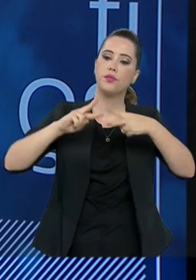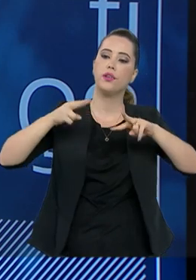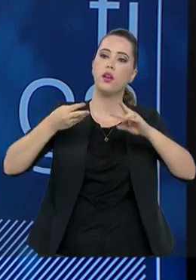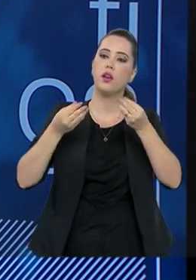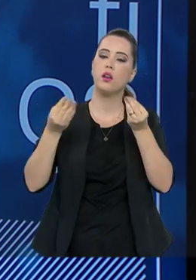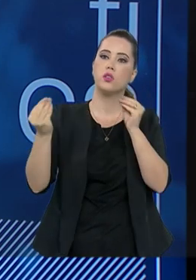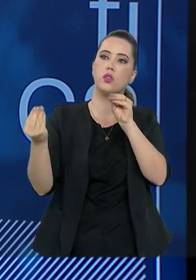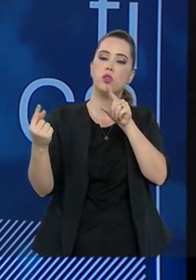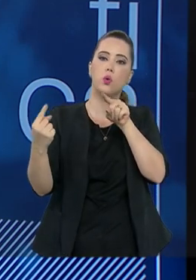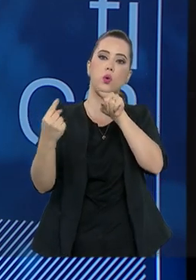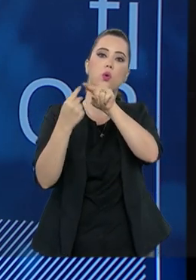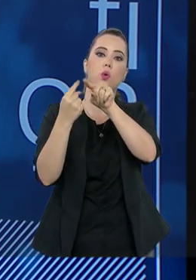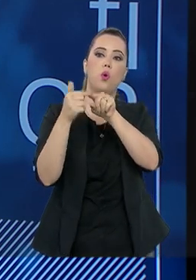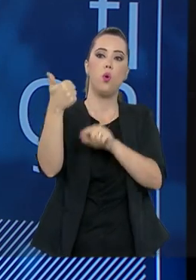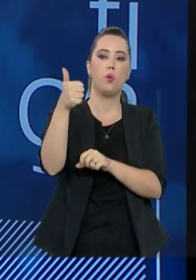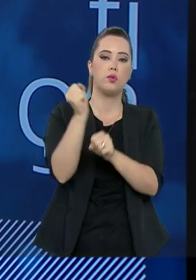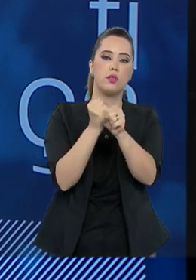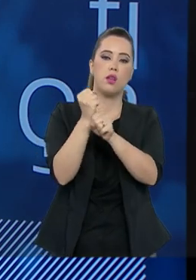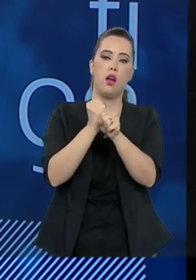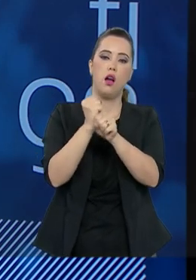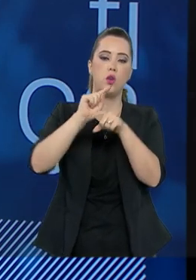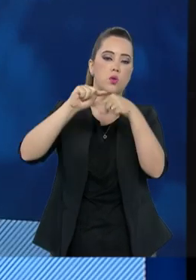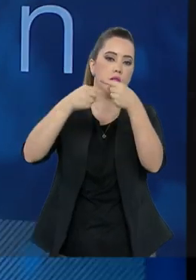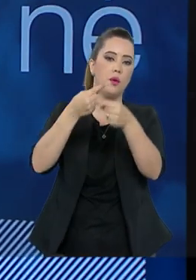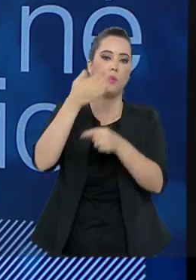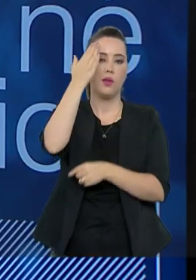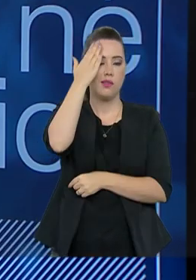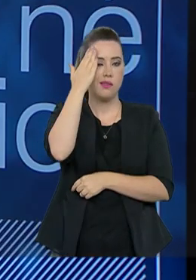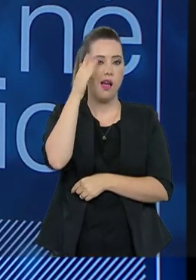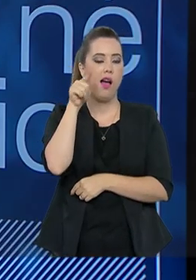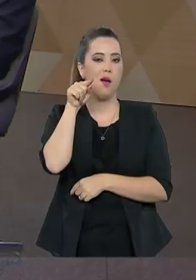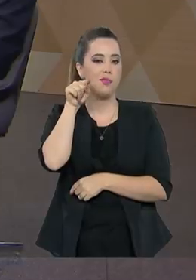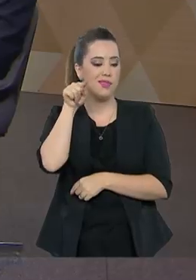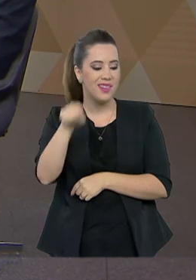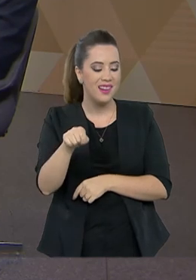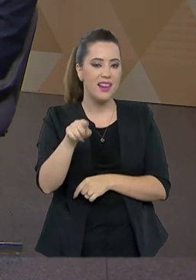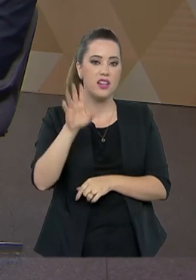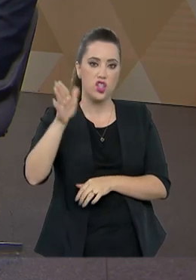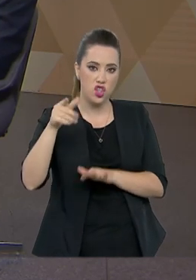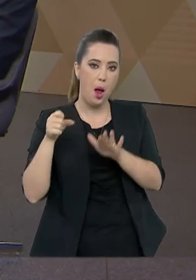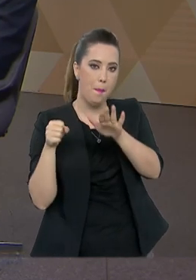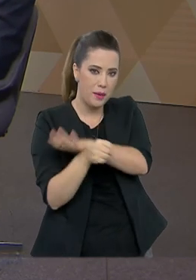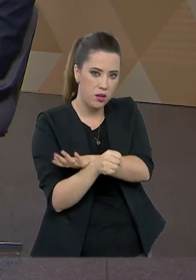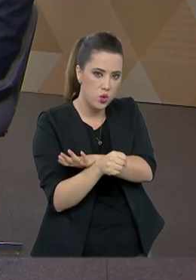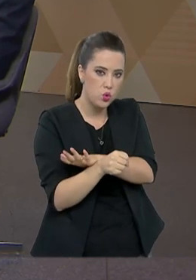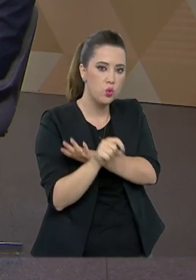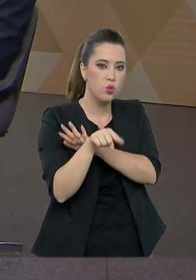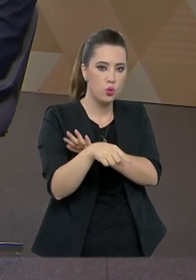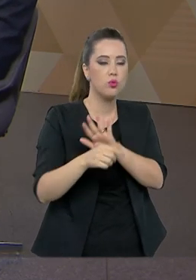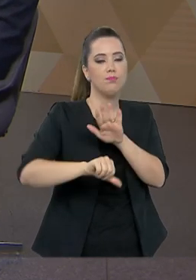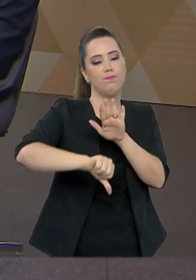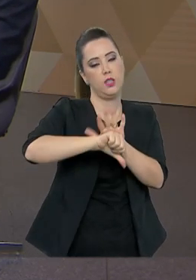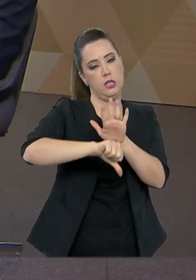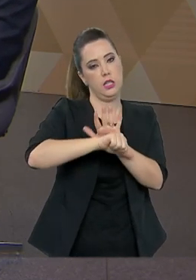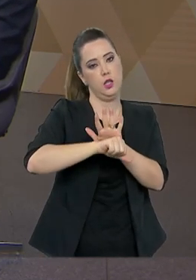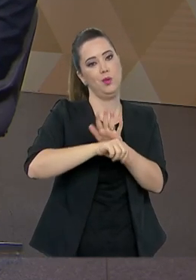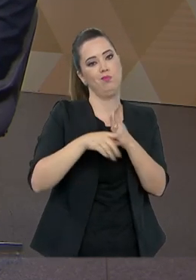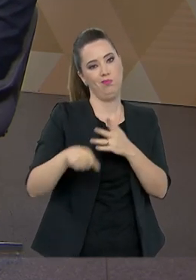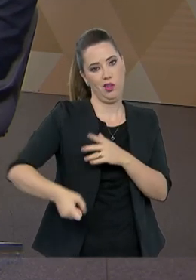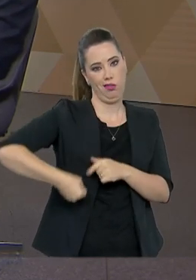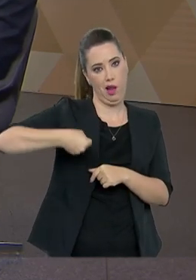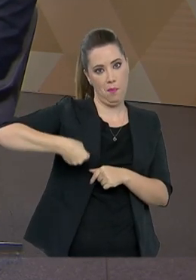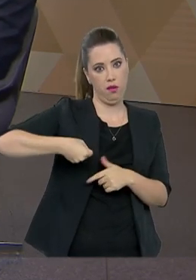dados e agora, 11 anos depois, se descobriu a autoria de um crime tão grave como esse, né? E assim como esse, vários